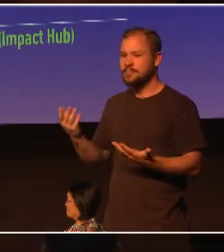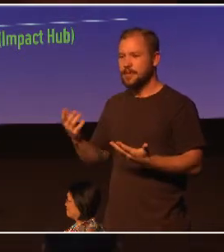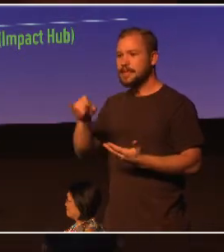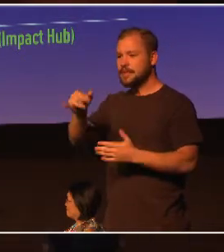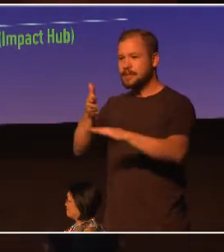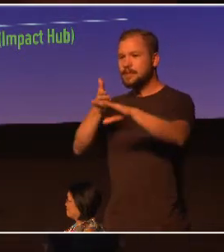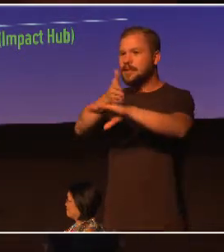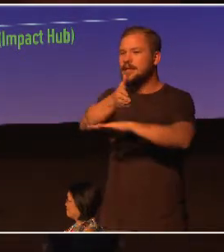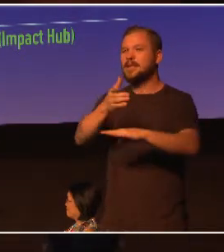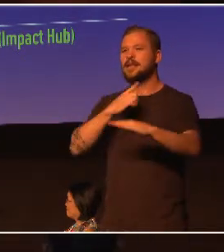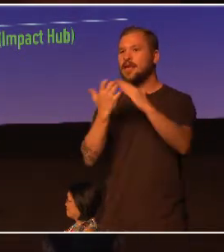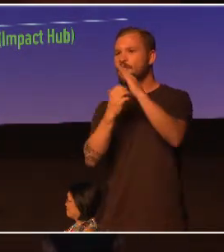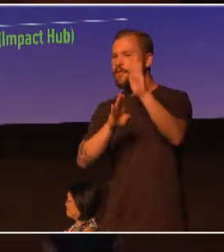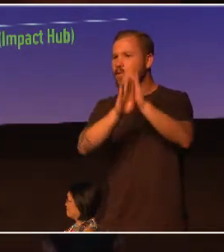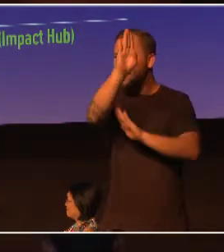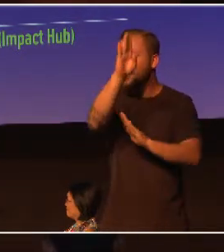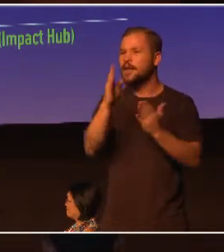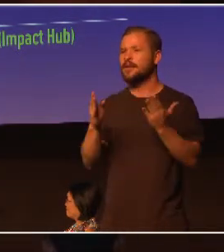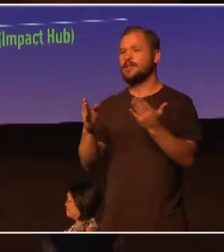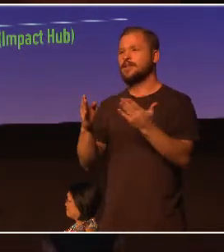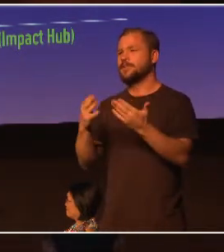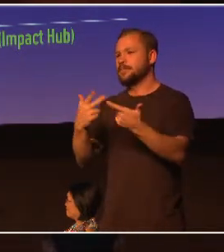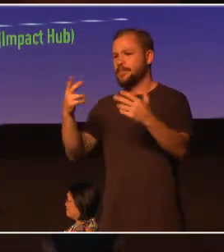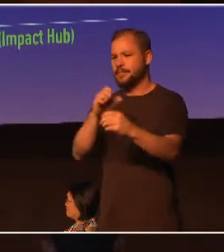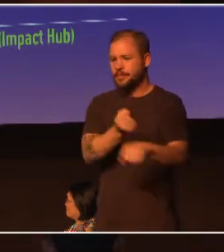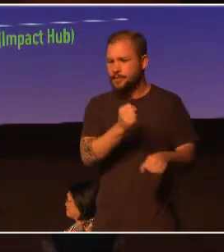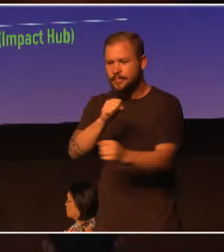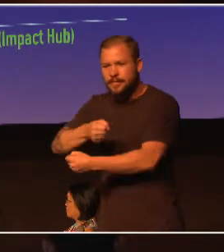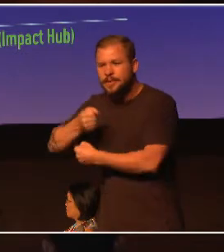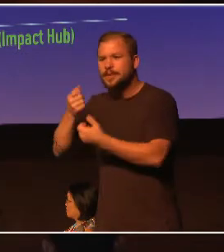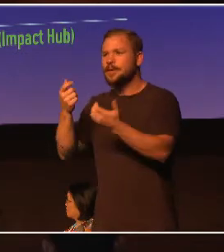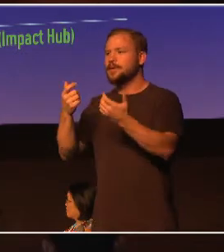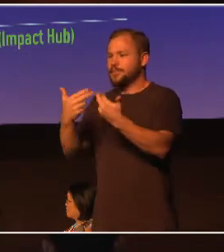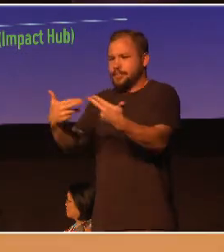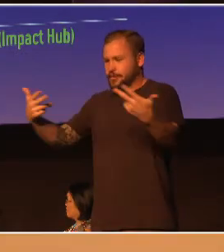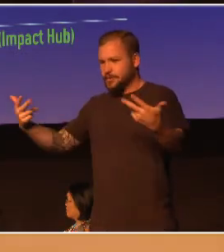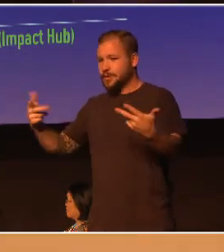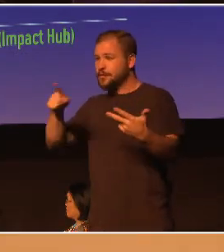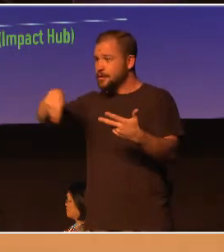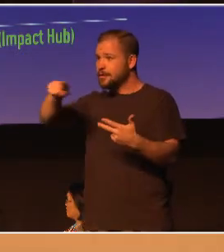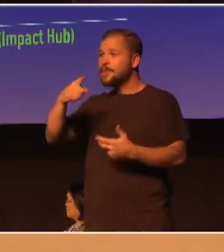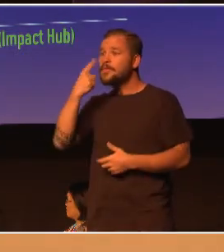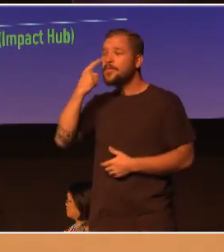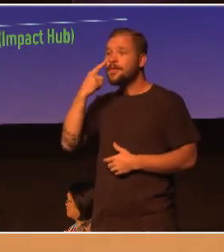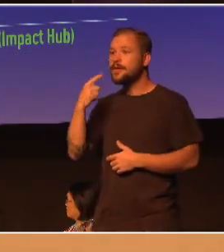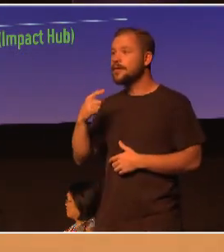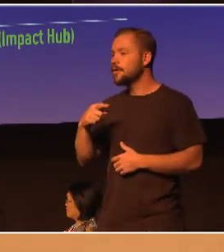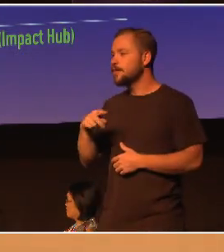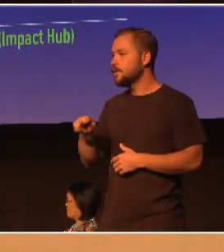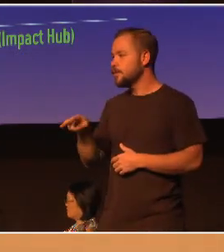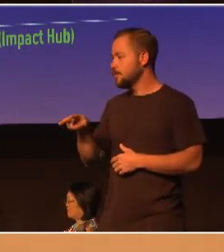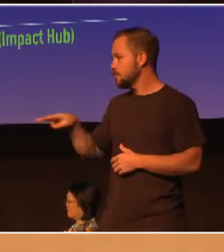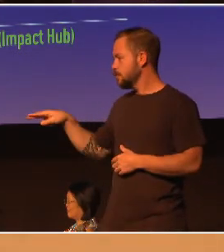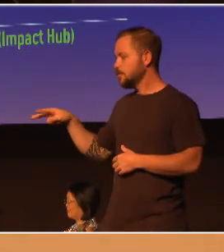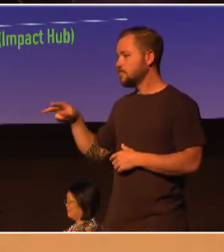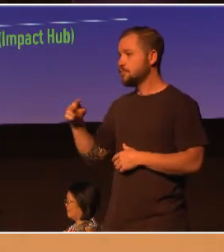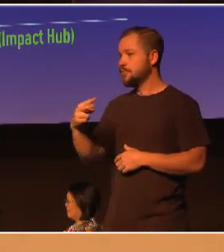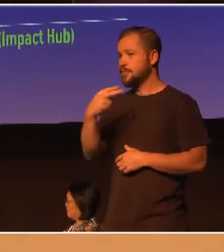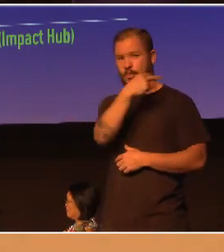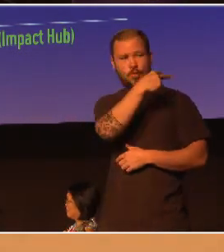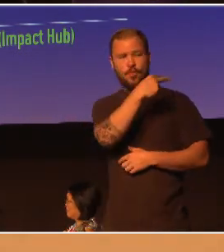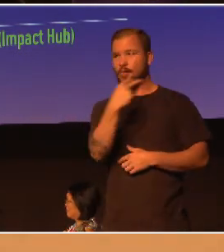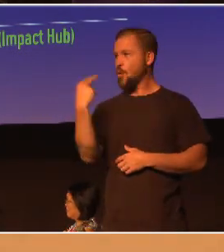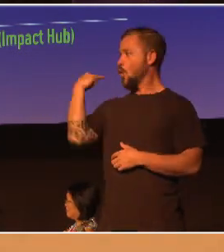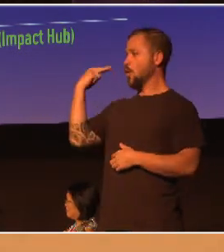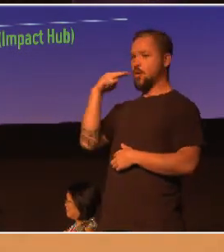evento de startup, num meetup, ou num evento de blockchain, faz o teste, olha para as suas costas, né? Olha para o